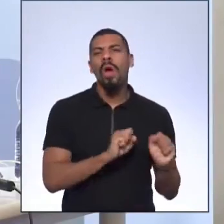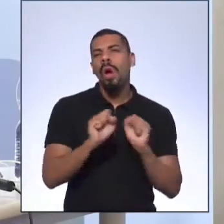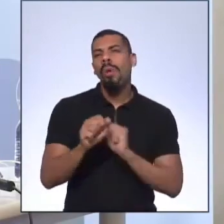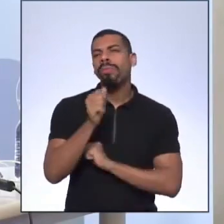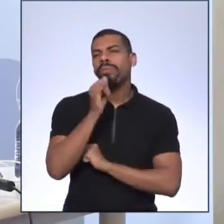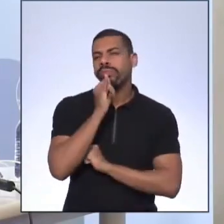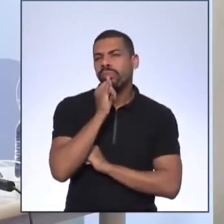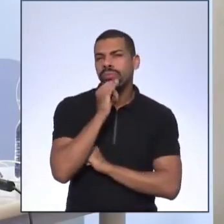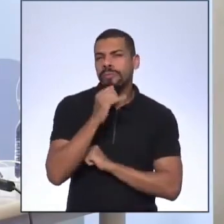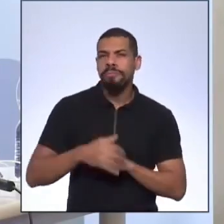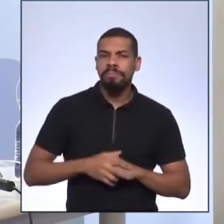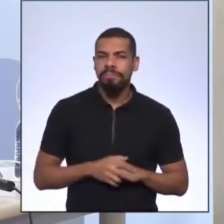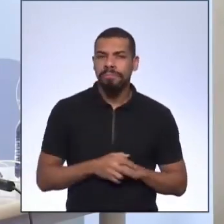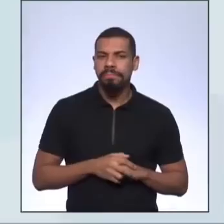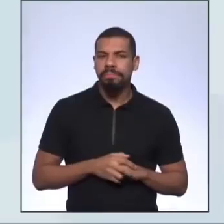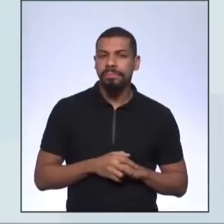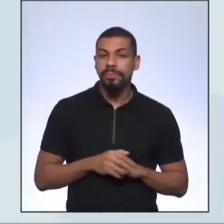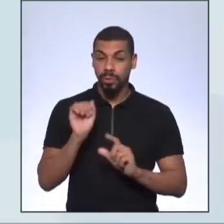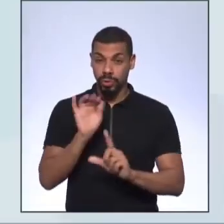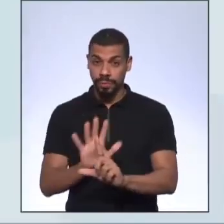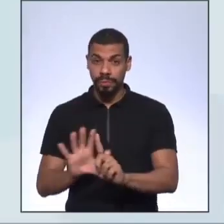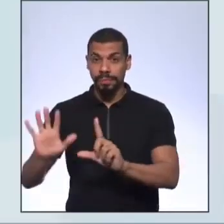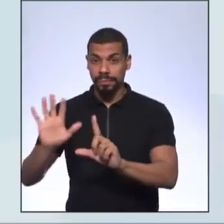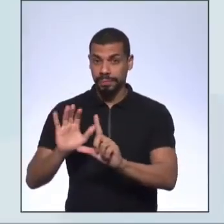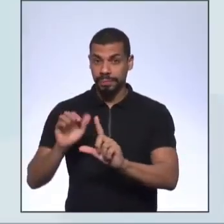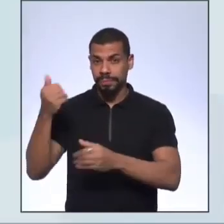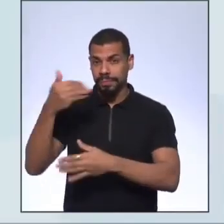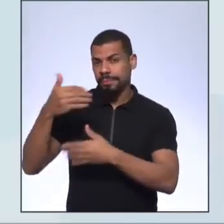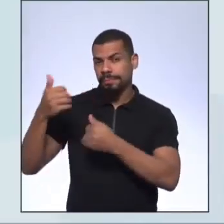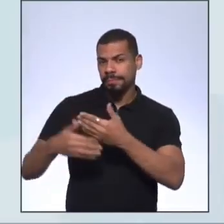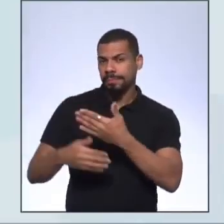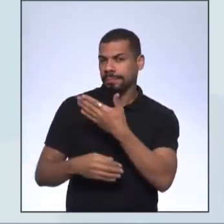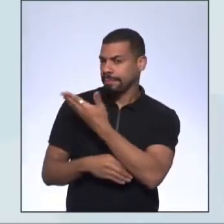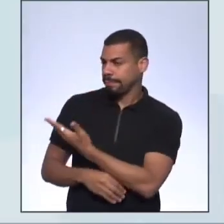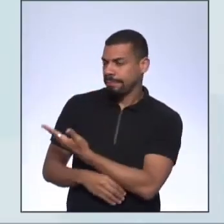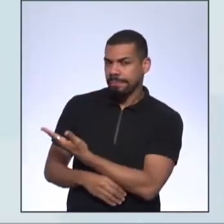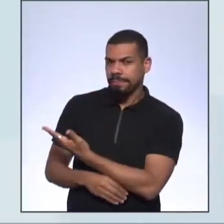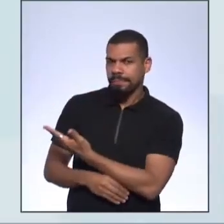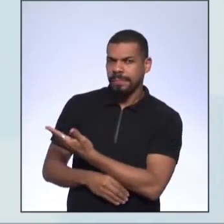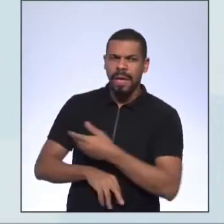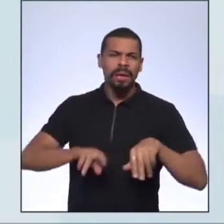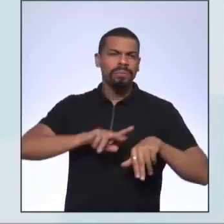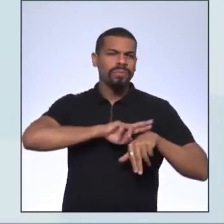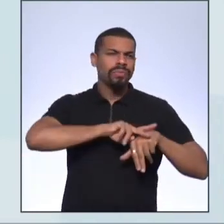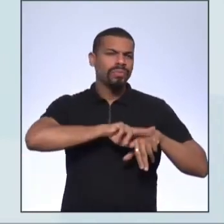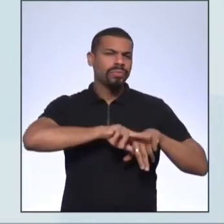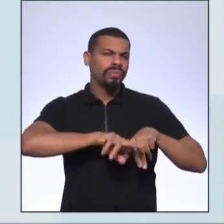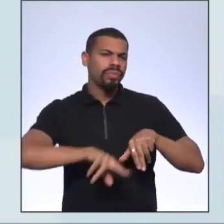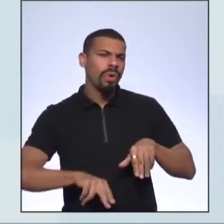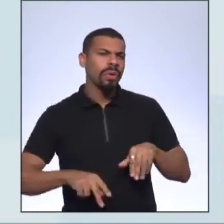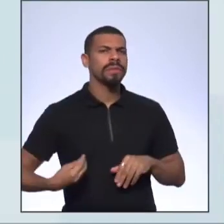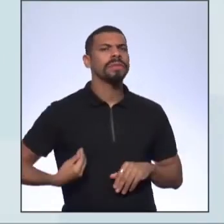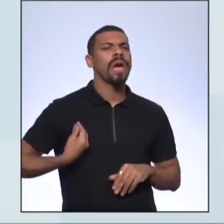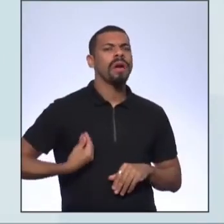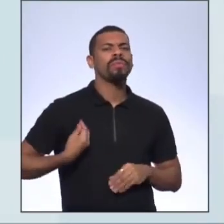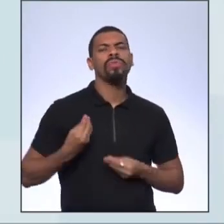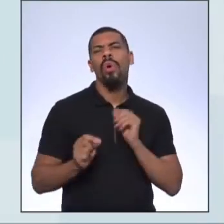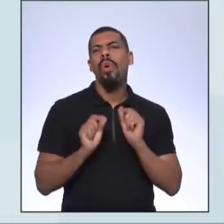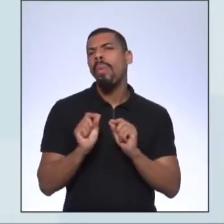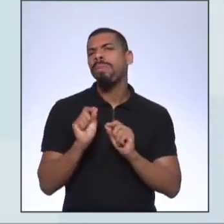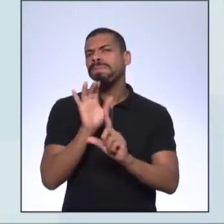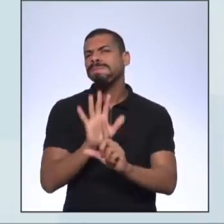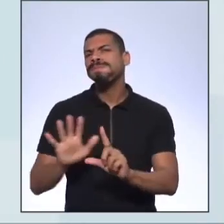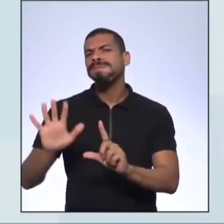aqui nesse primeiro slide, diversidade da vida. Então, quando a gente olha para essas imagens, aí a